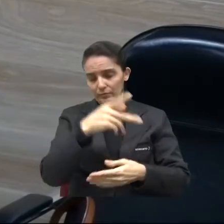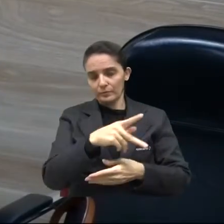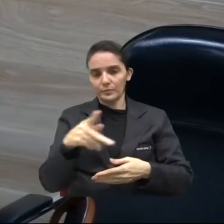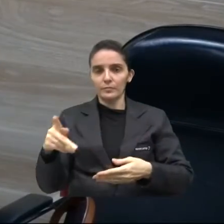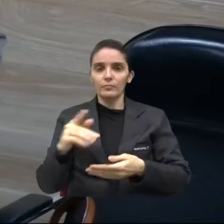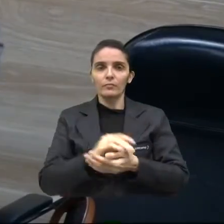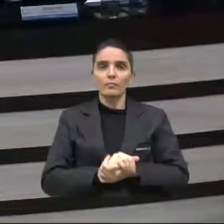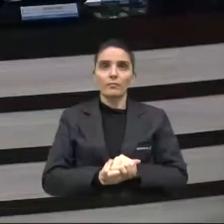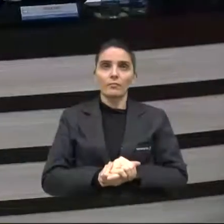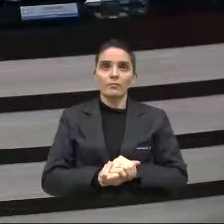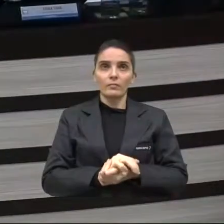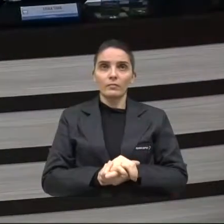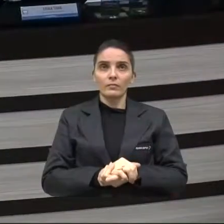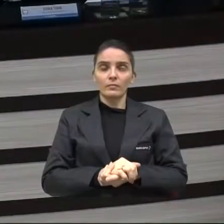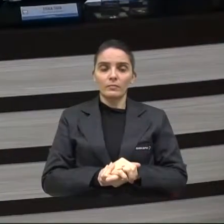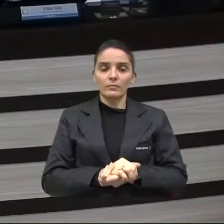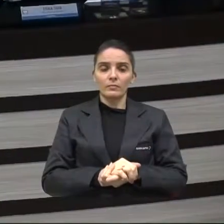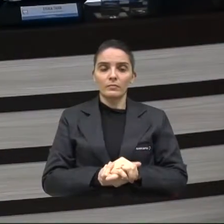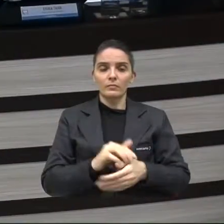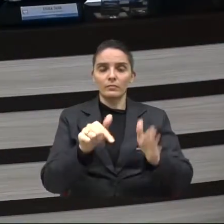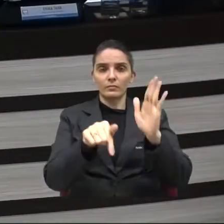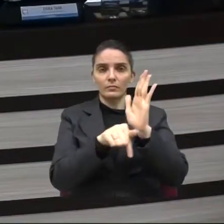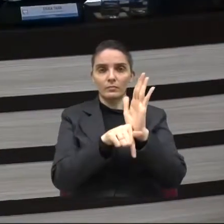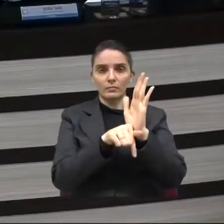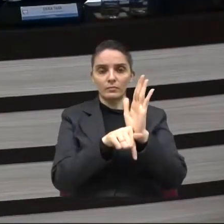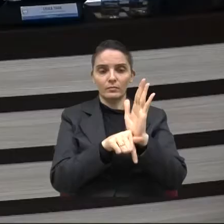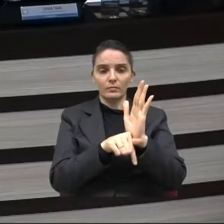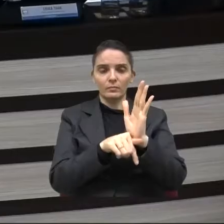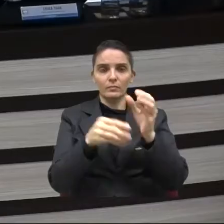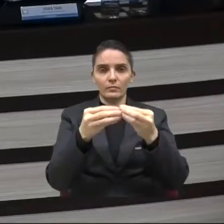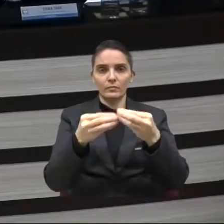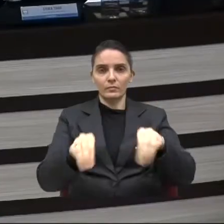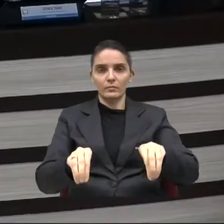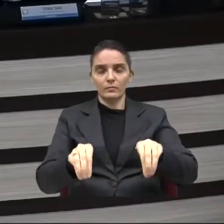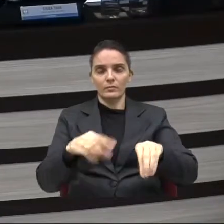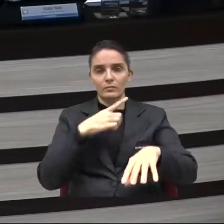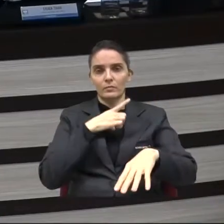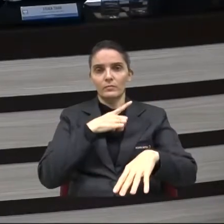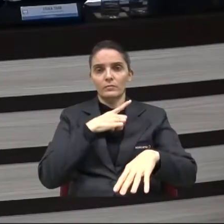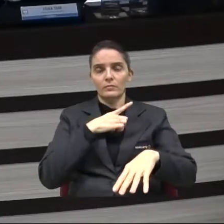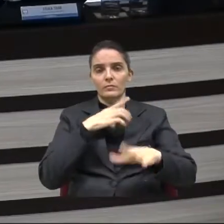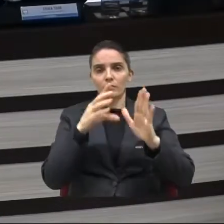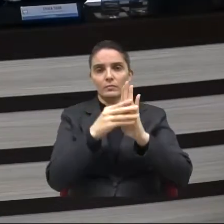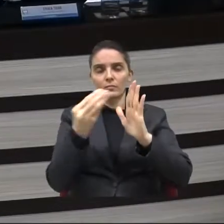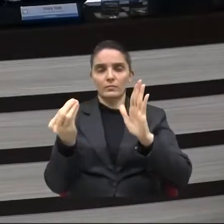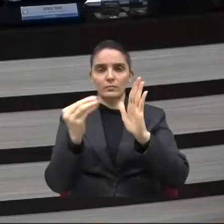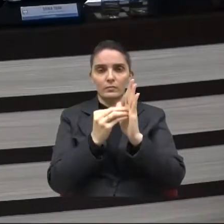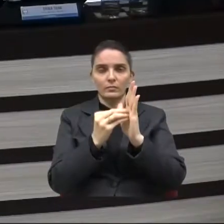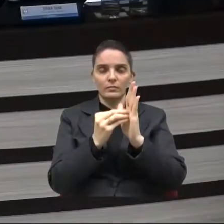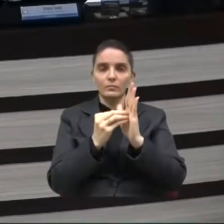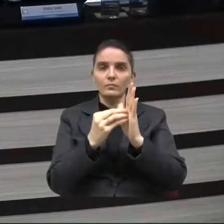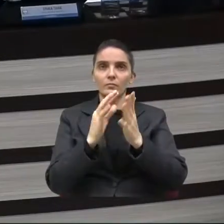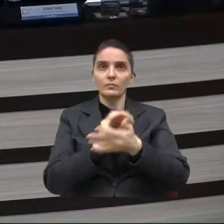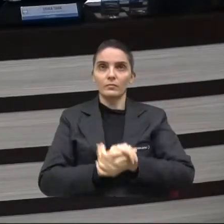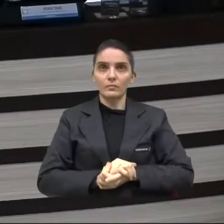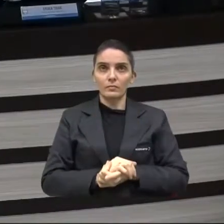presidente. O item 7 da pauta foi prejudicado pela apresentação de emenda.